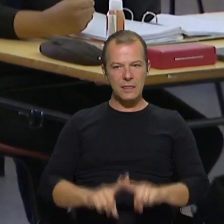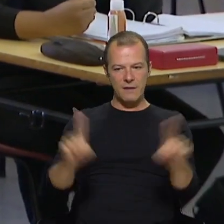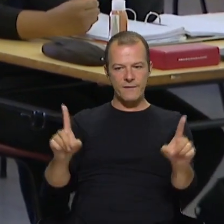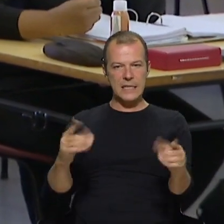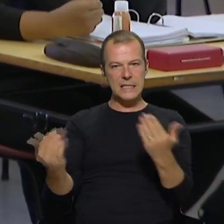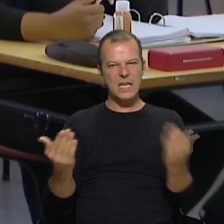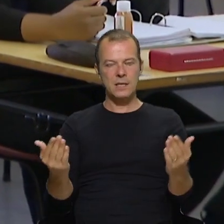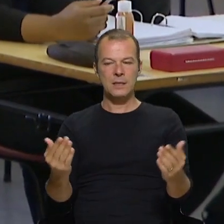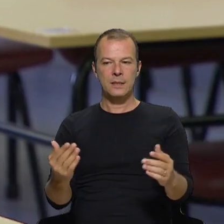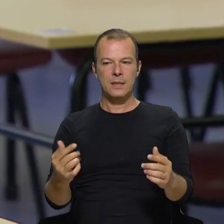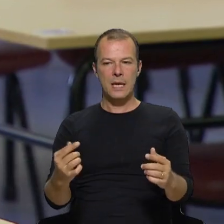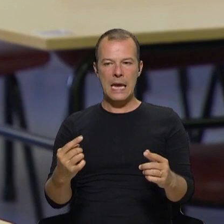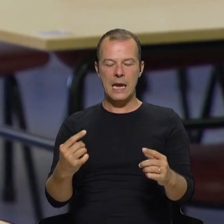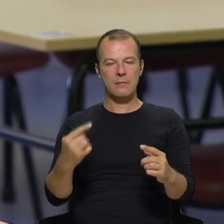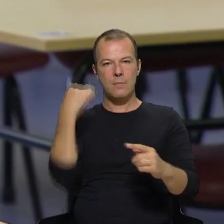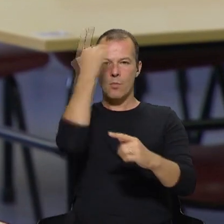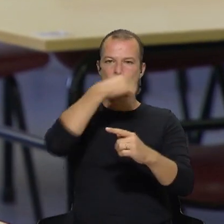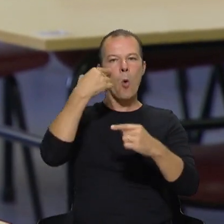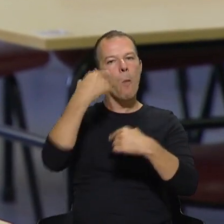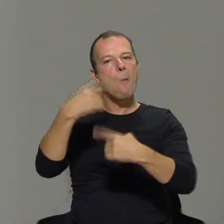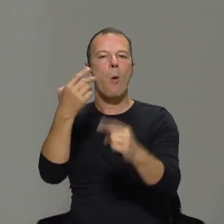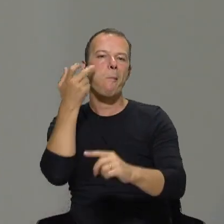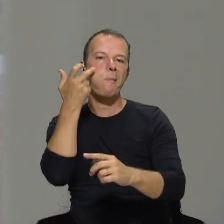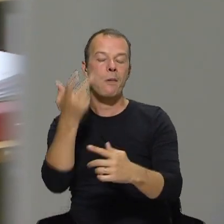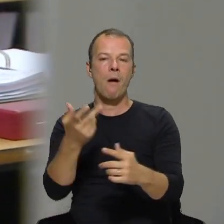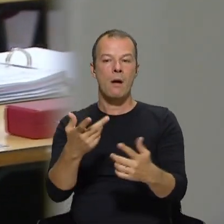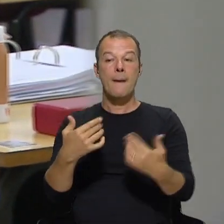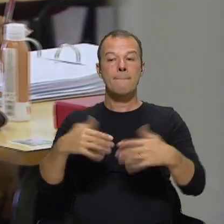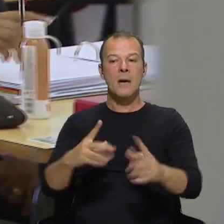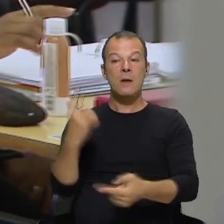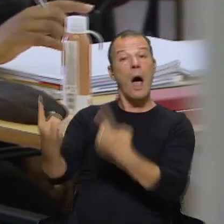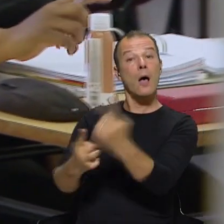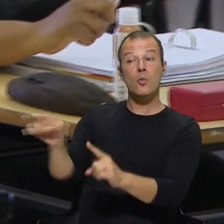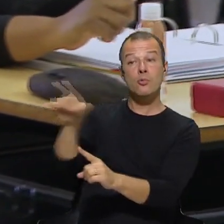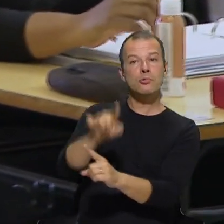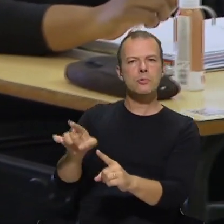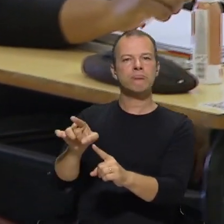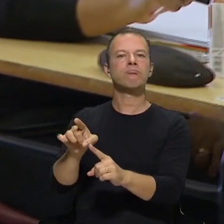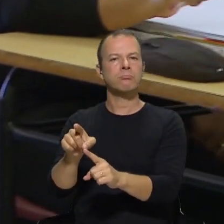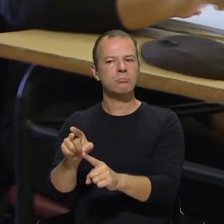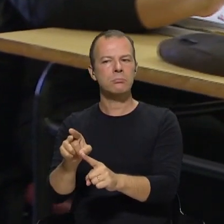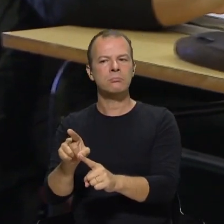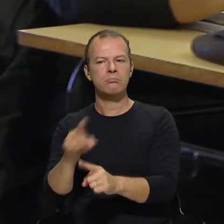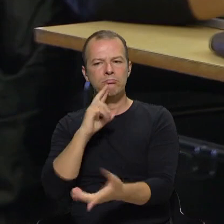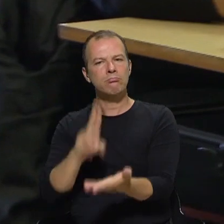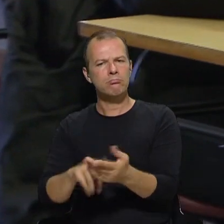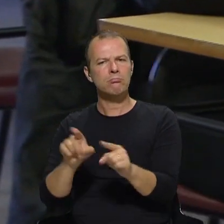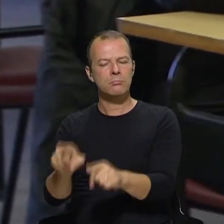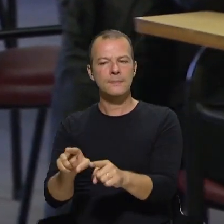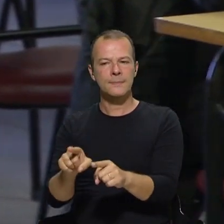é querermos chamar a atenção. No entanto, alguns deles acentuam-se